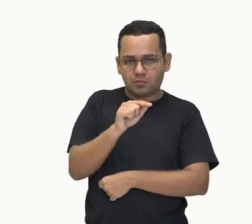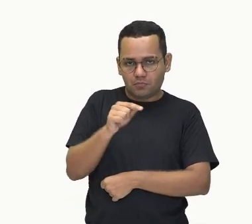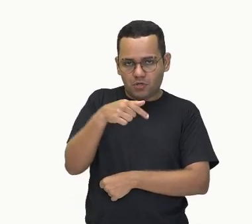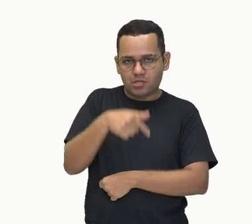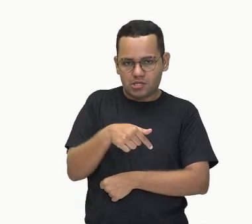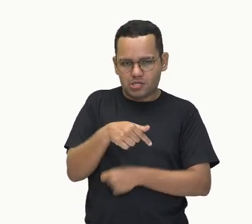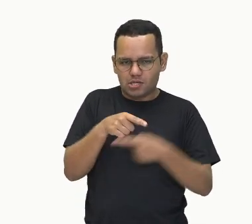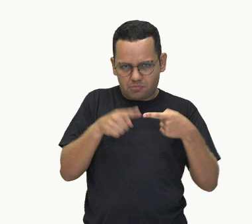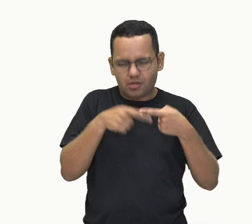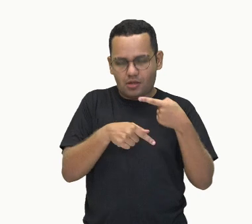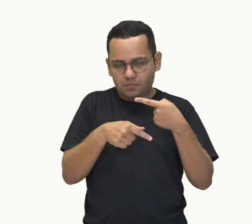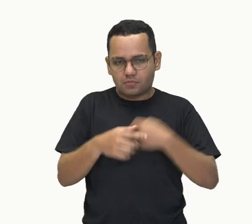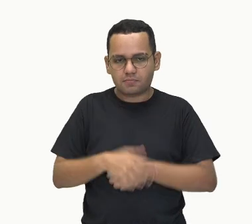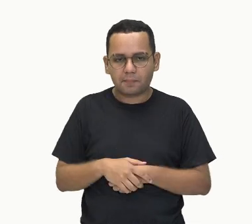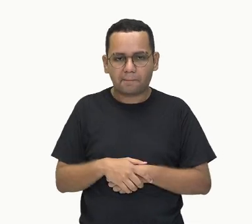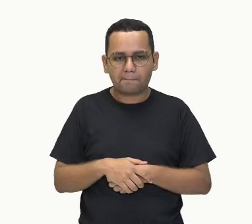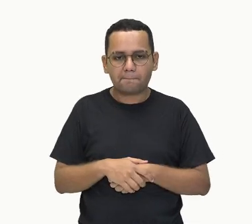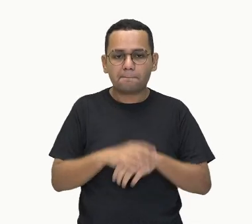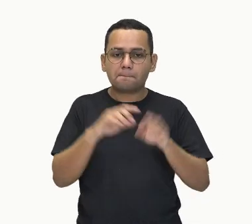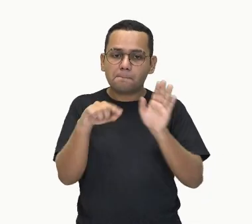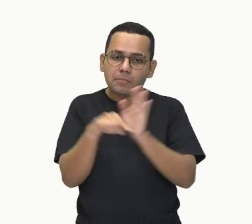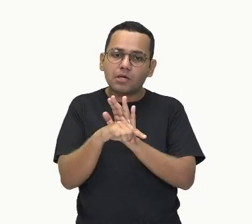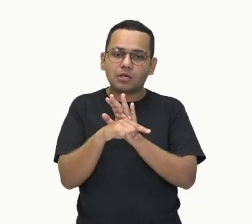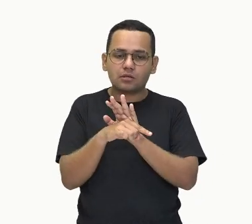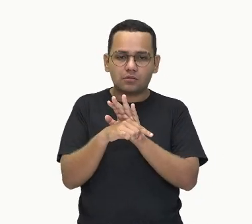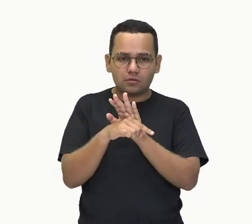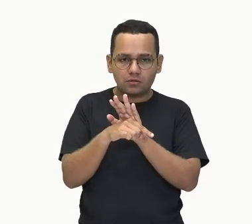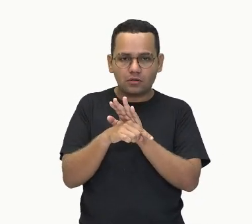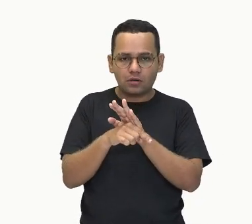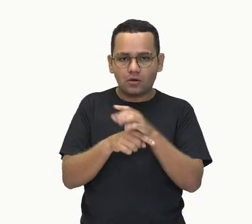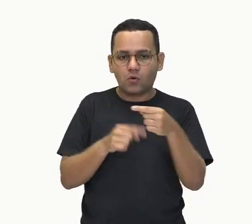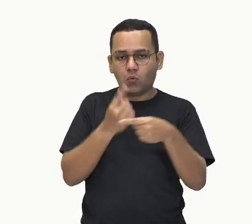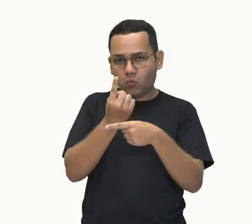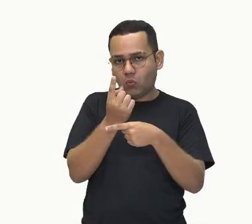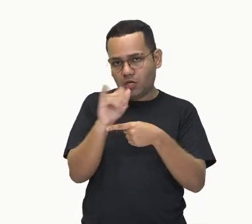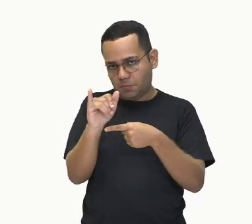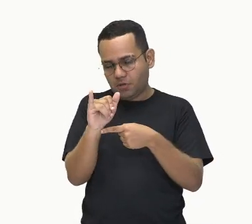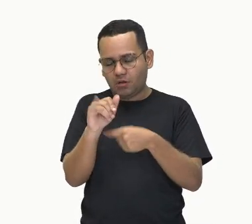menos 1y, né? 7 dividido para 7 vai dar 1, né?